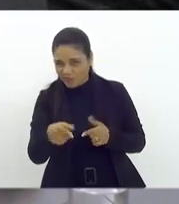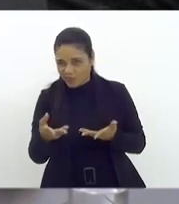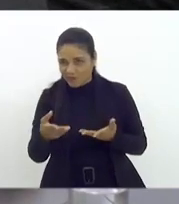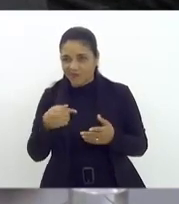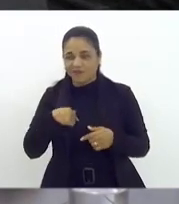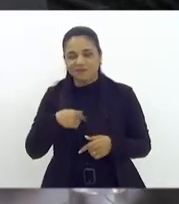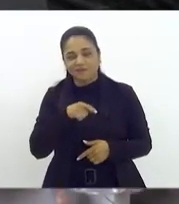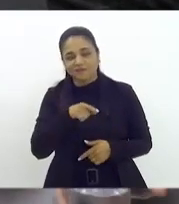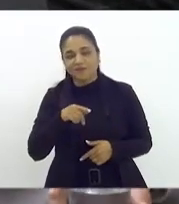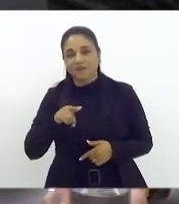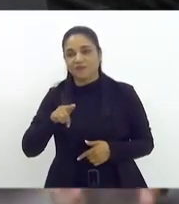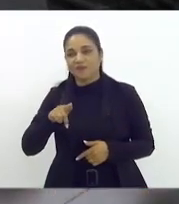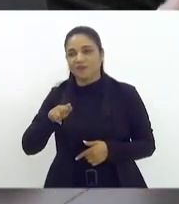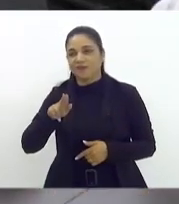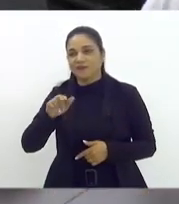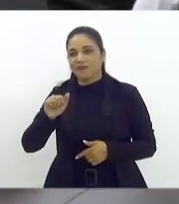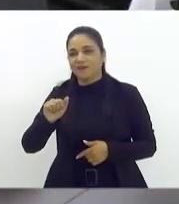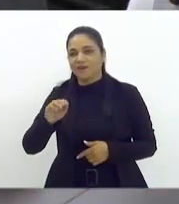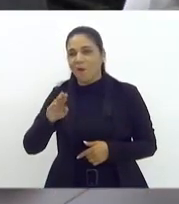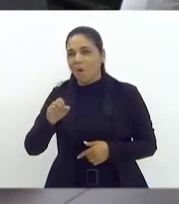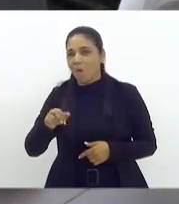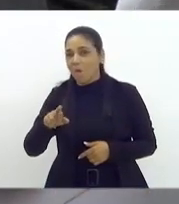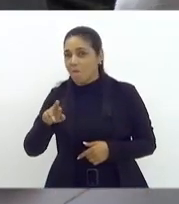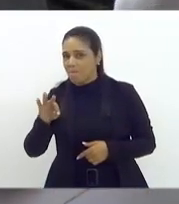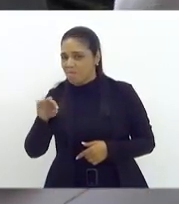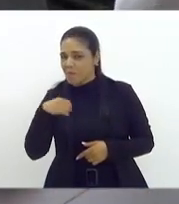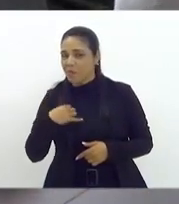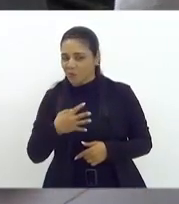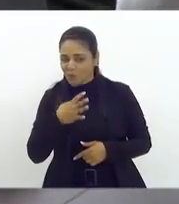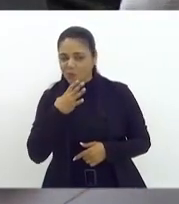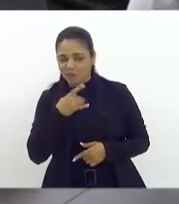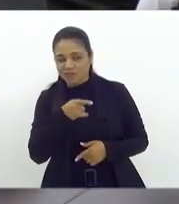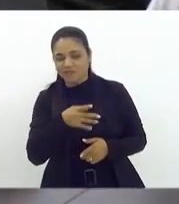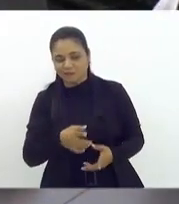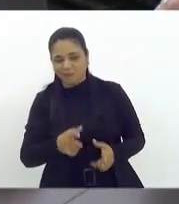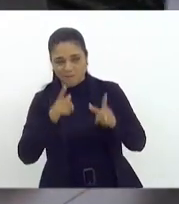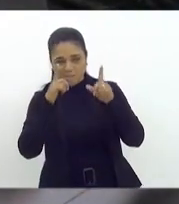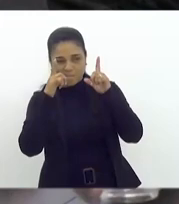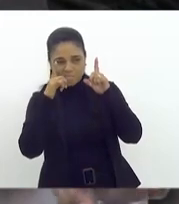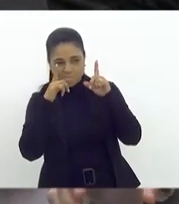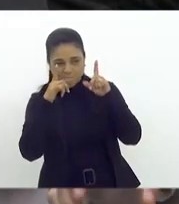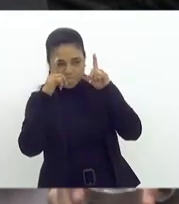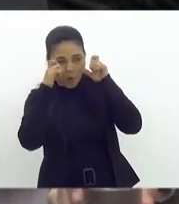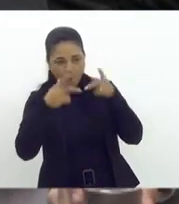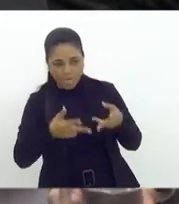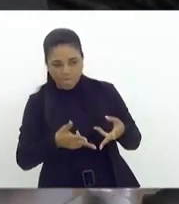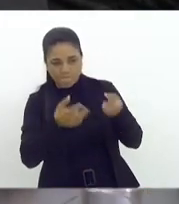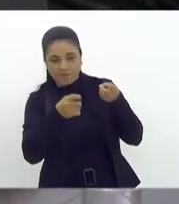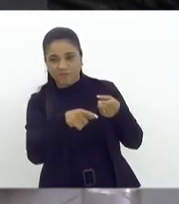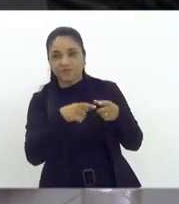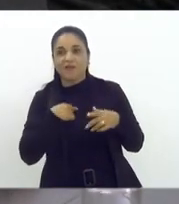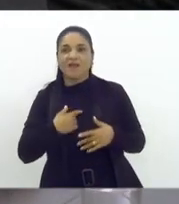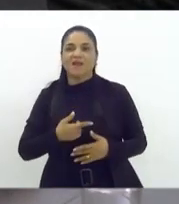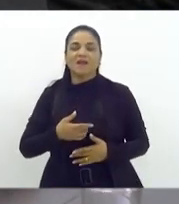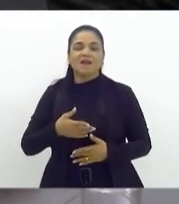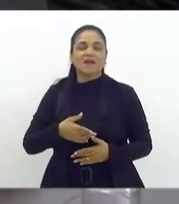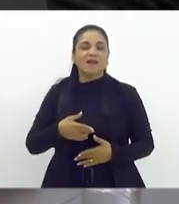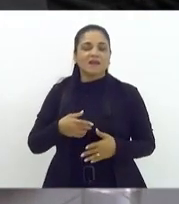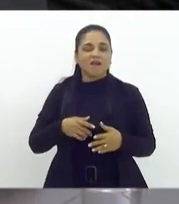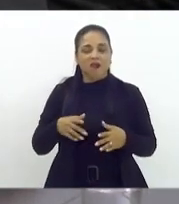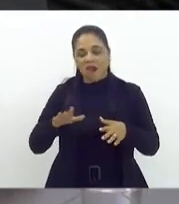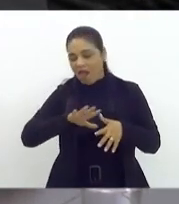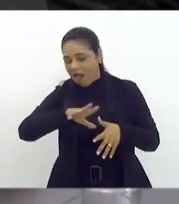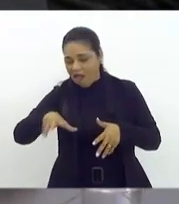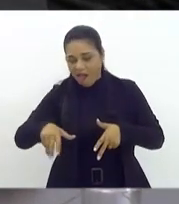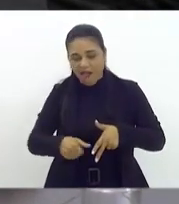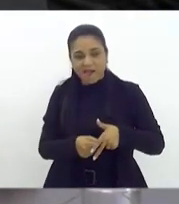se ele me ressaltar hoje eu vou saber identificar ele mas se amanhã se o delegado me assaltar eu